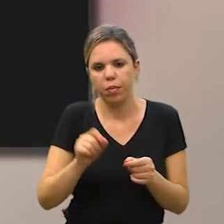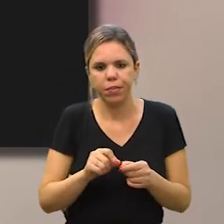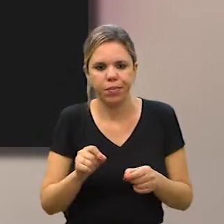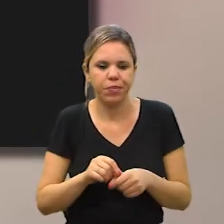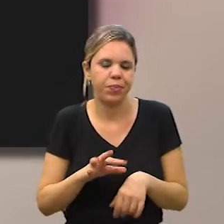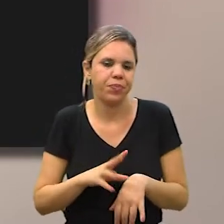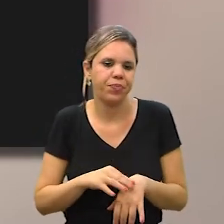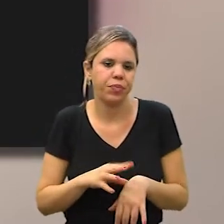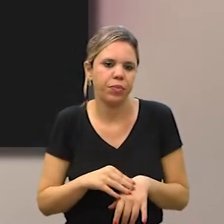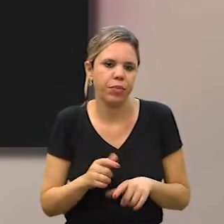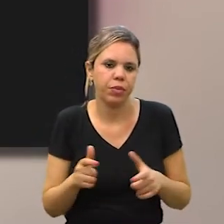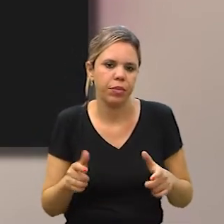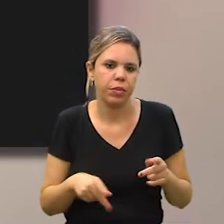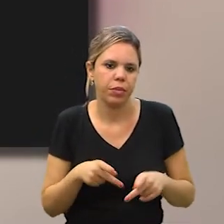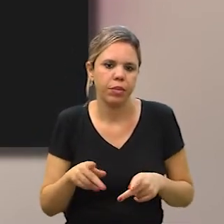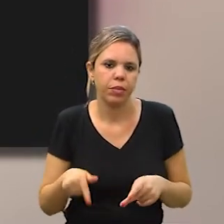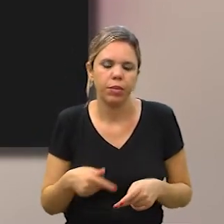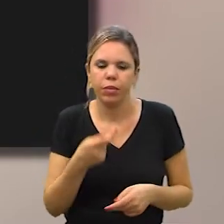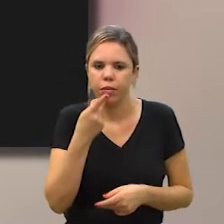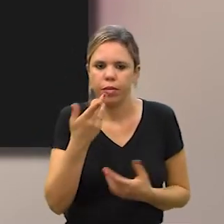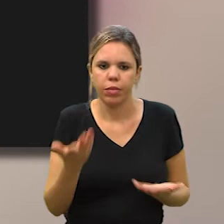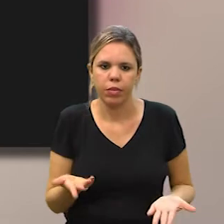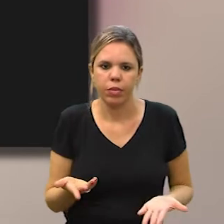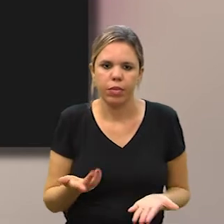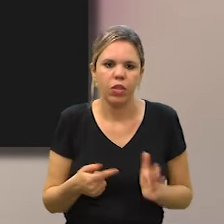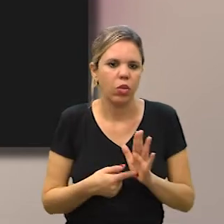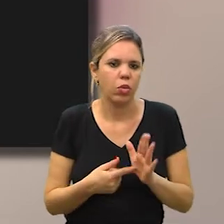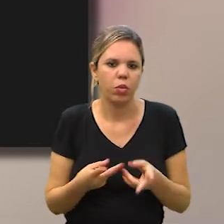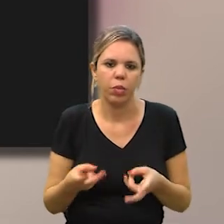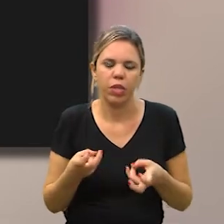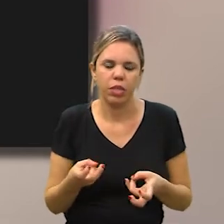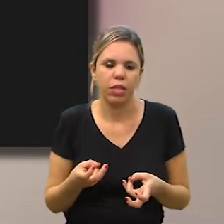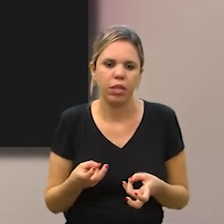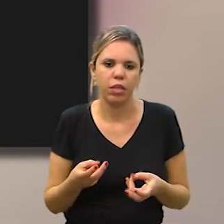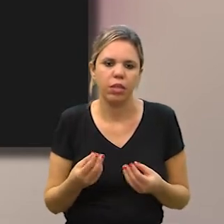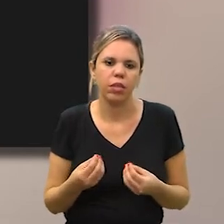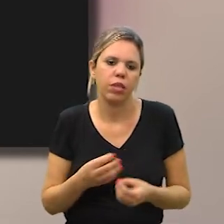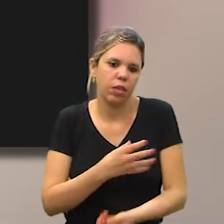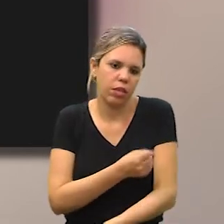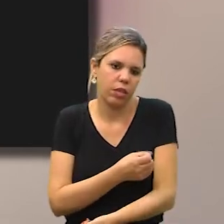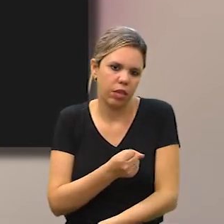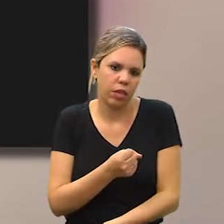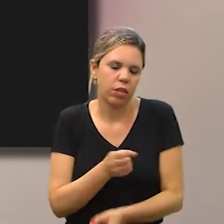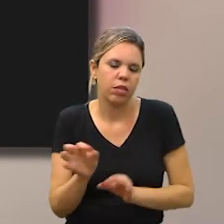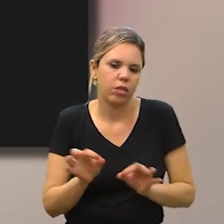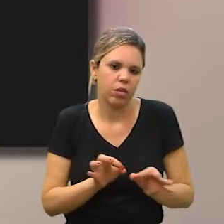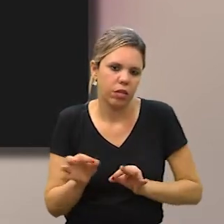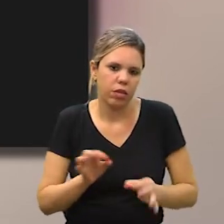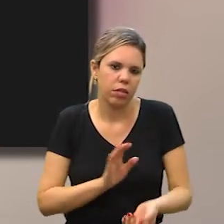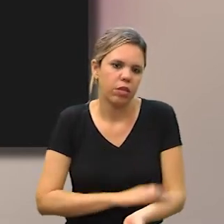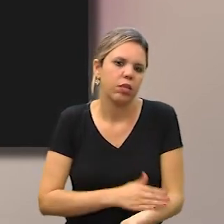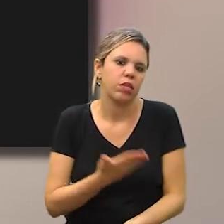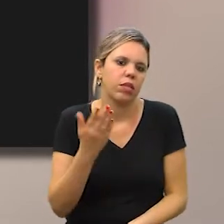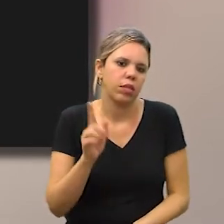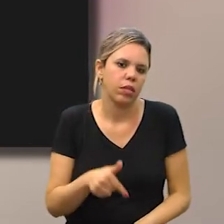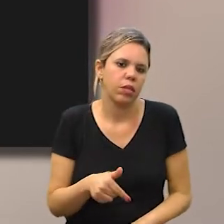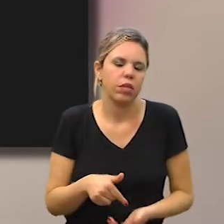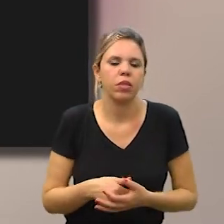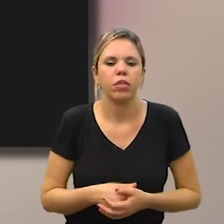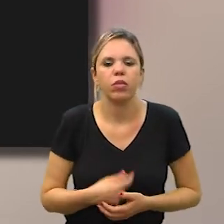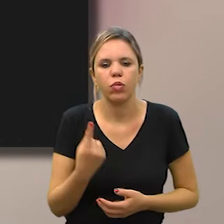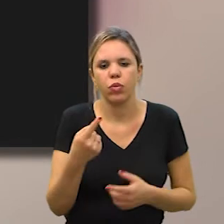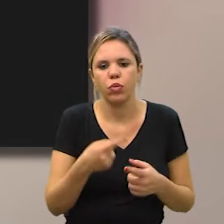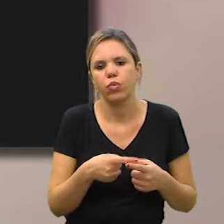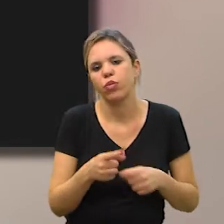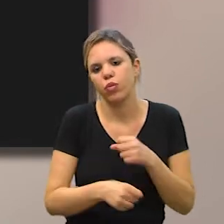ela a doença na maioria dos casos como eu já falei assim tomate não aferição regular da pressão pelo